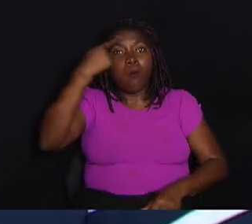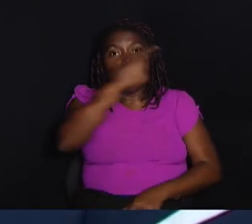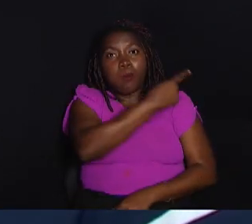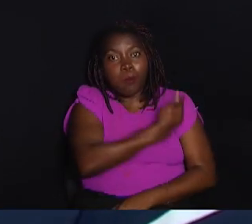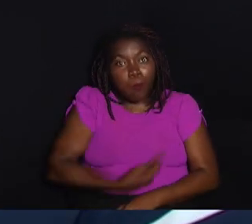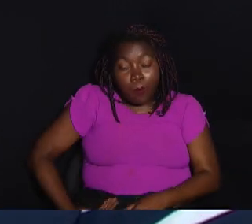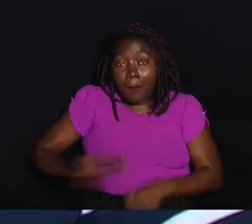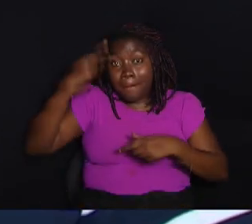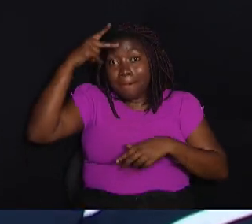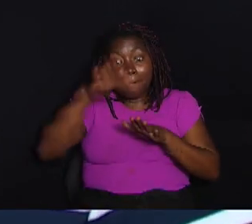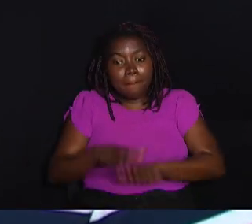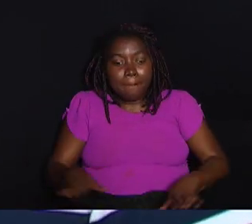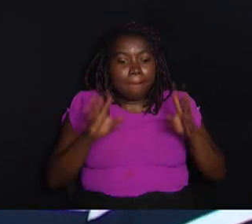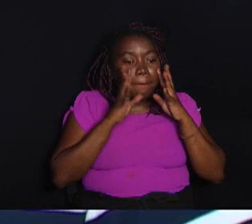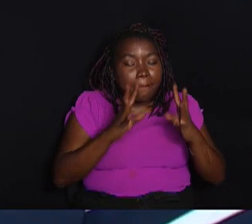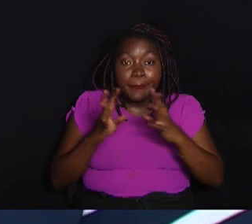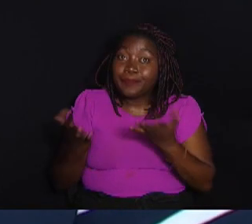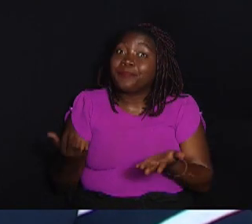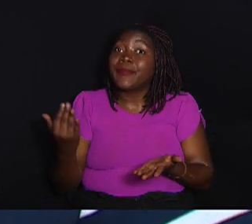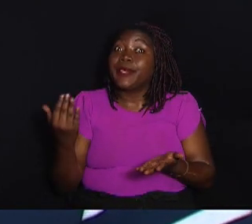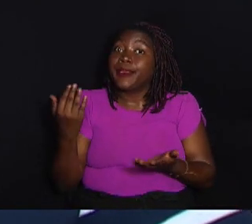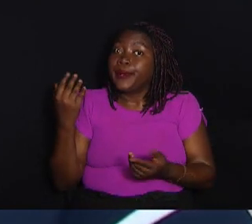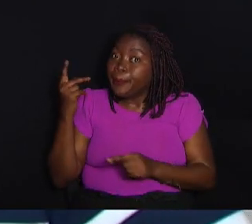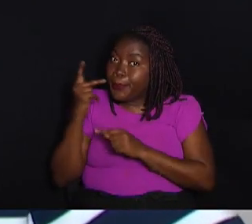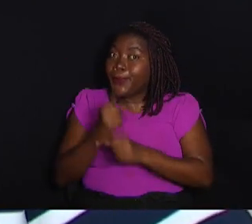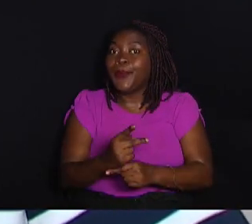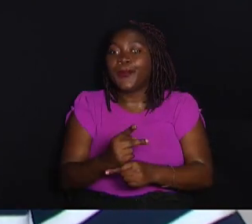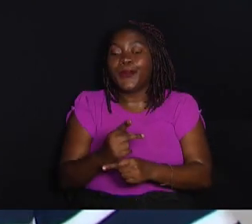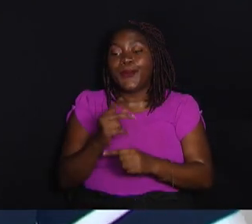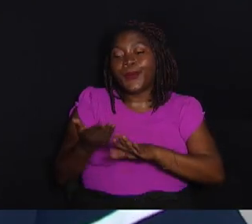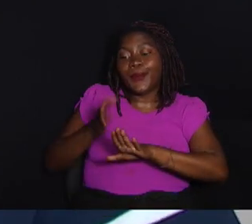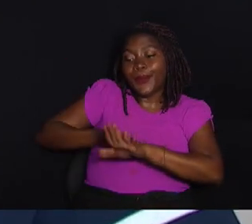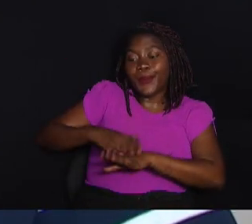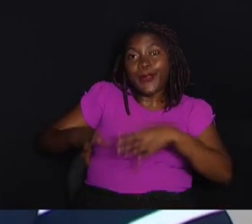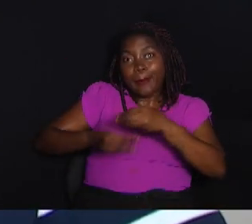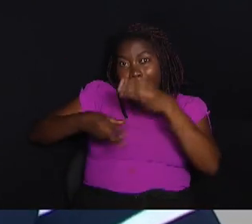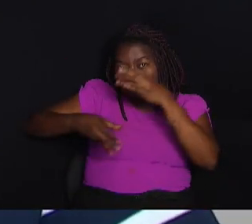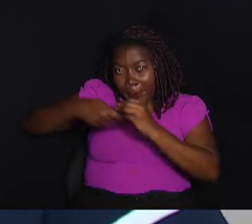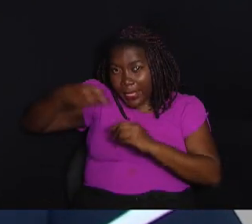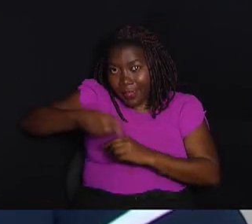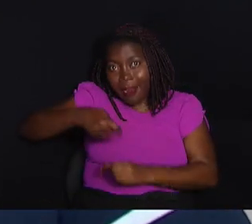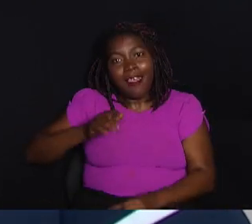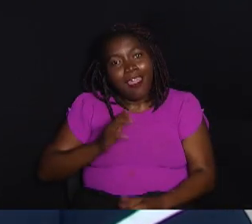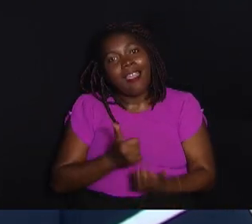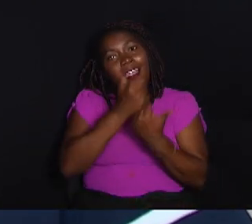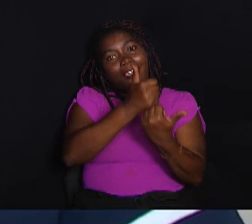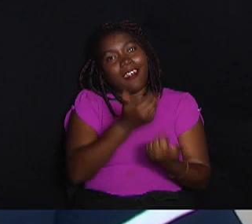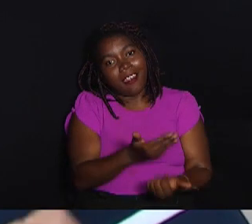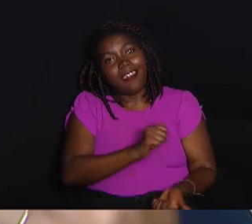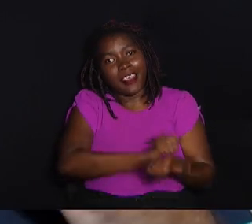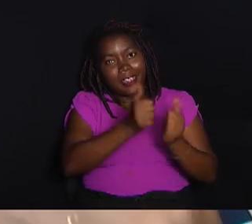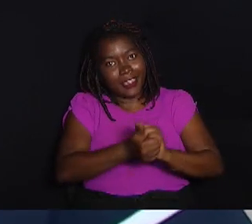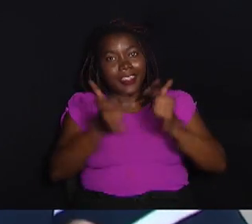todas então a gente também Procurou nas emendas impositivas dar esse apoio para atividade Esportiva de lazer